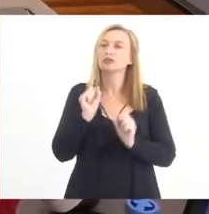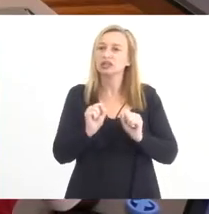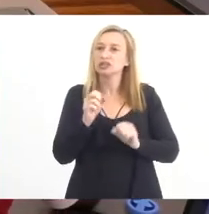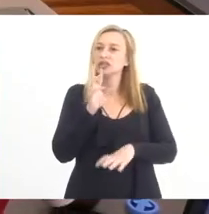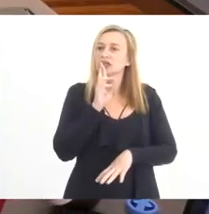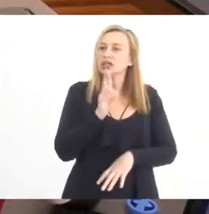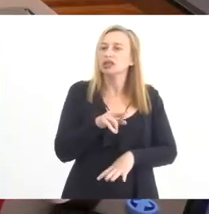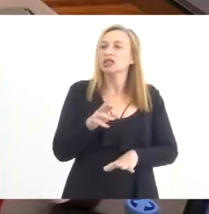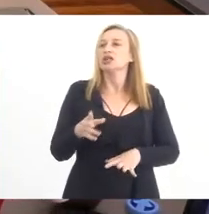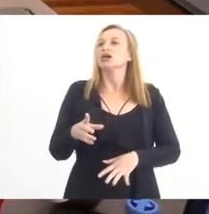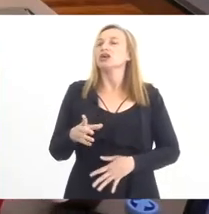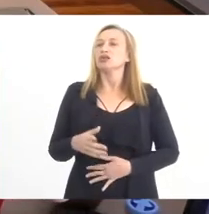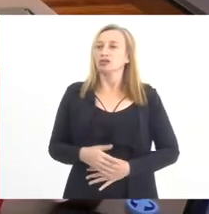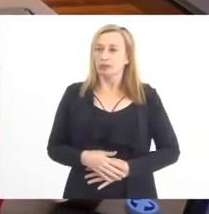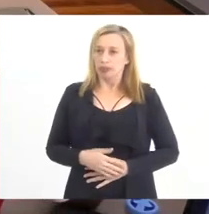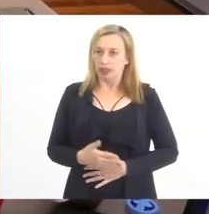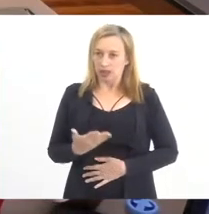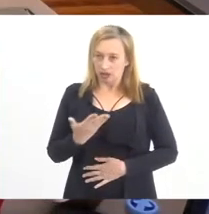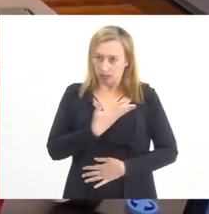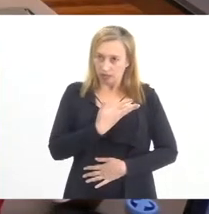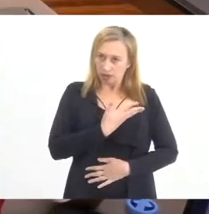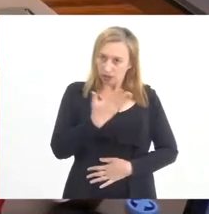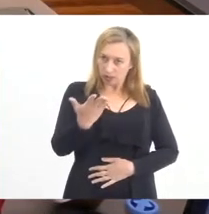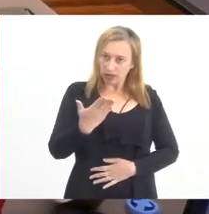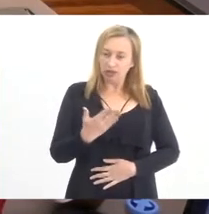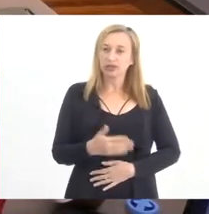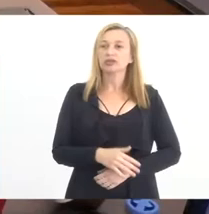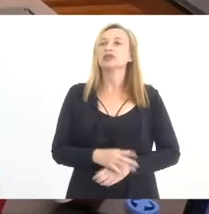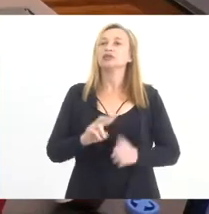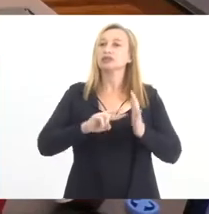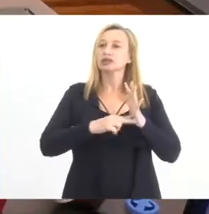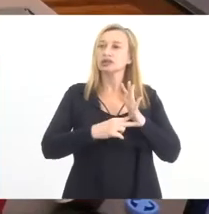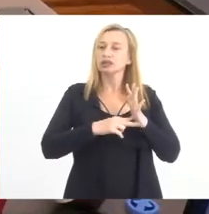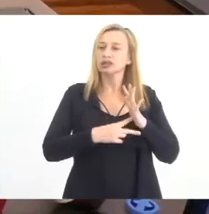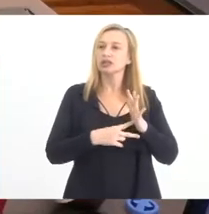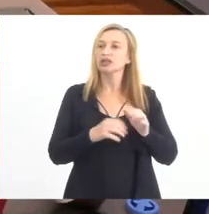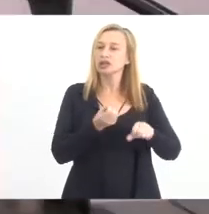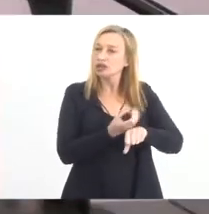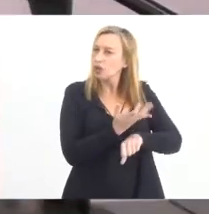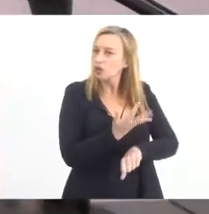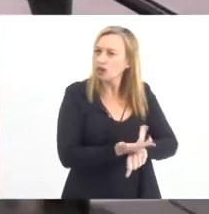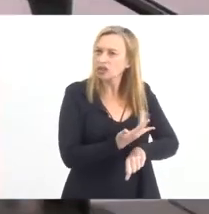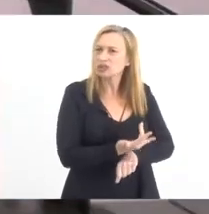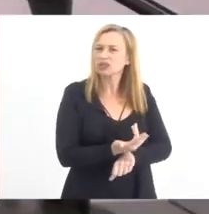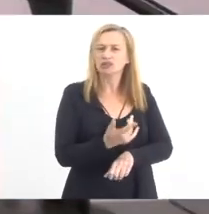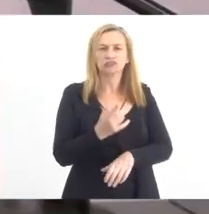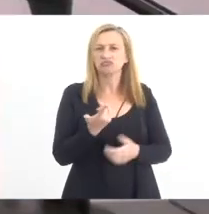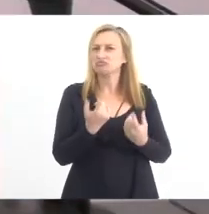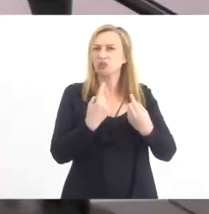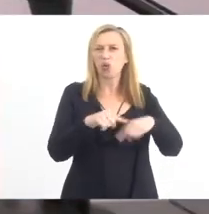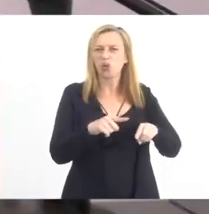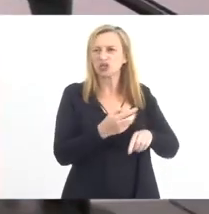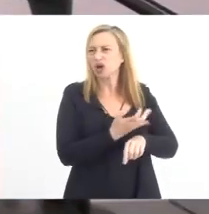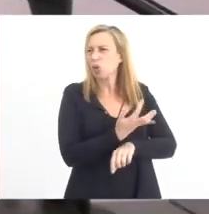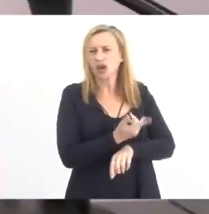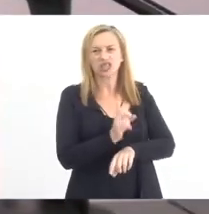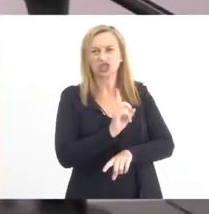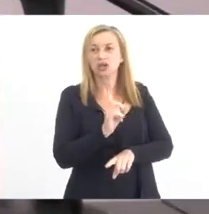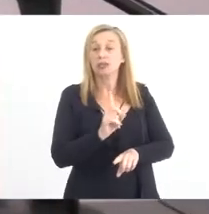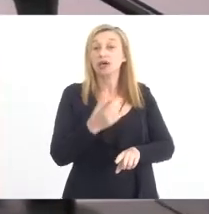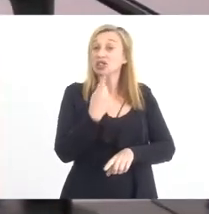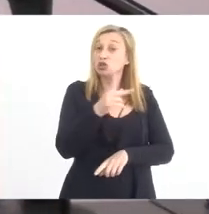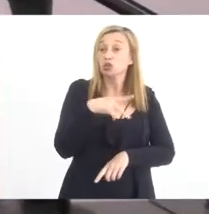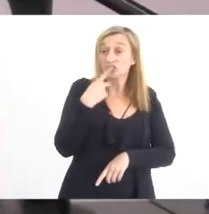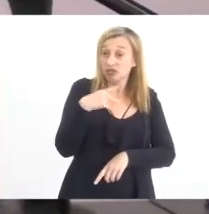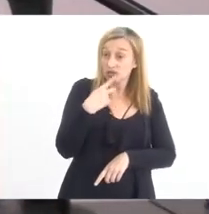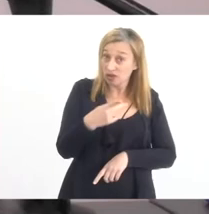ao nobre deputado, ao nobre companheiro aí que é do sindicato, que é da UERJ, que eu não tenho nada a ver contra a UERJ. Agora, a sua fala